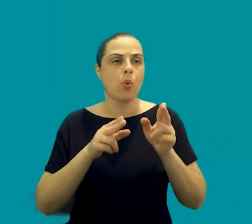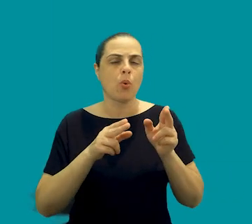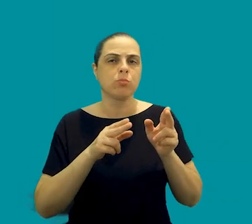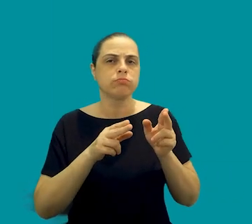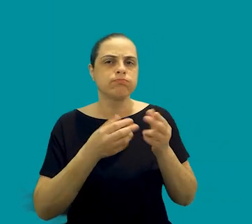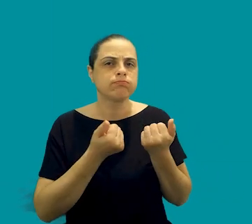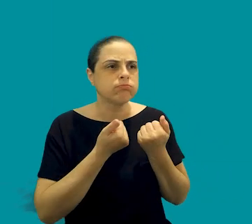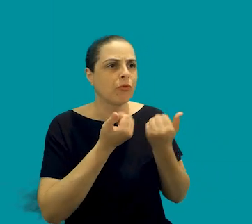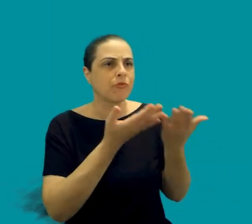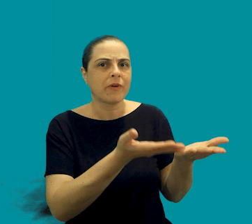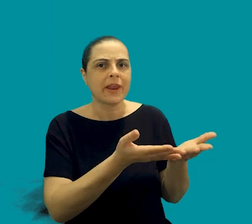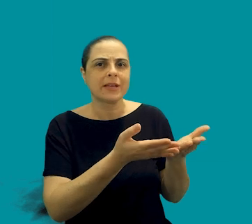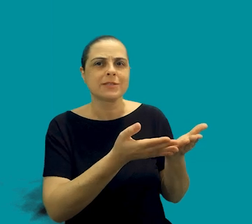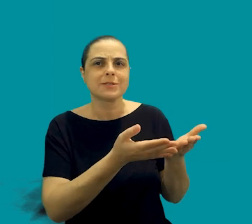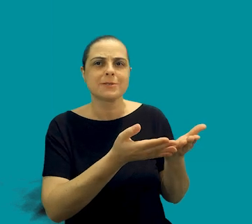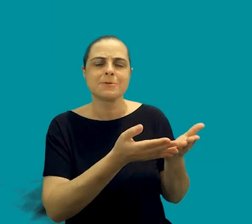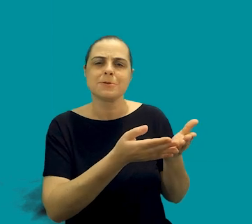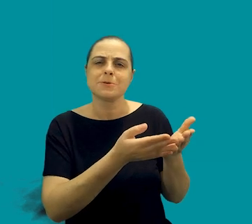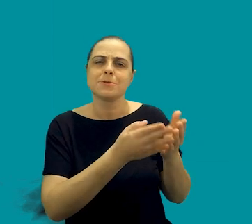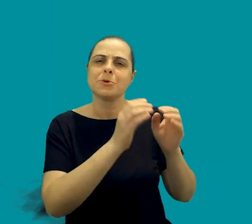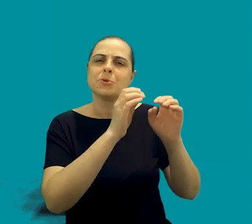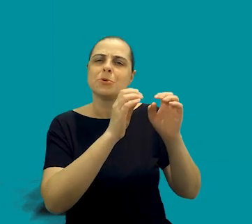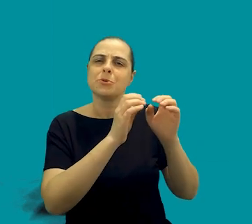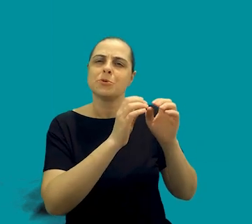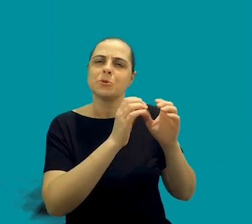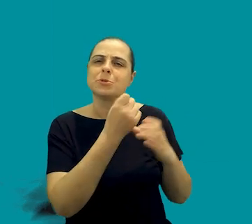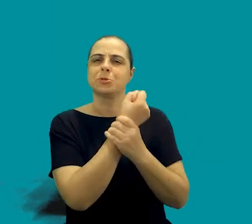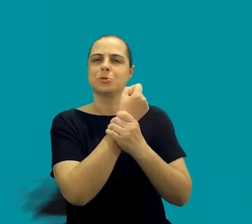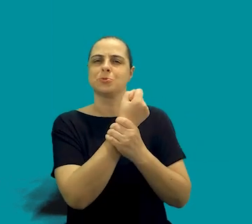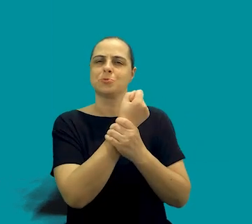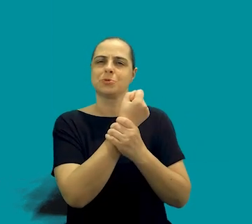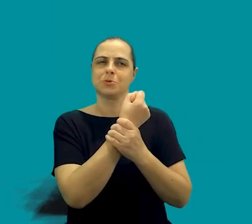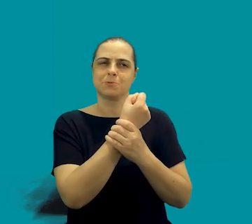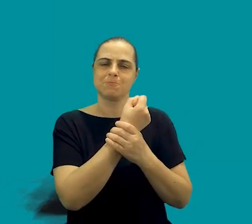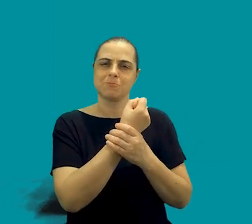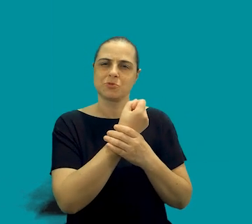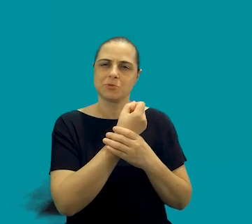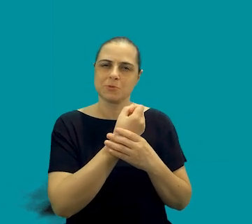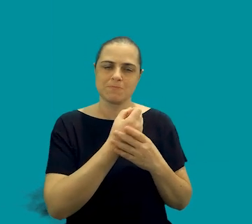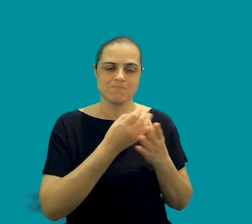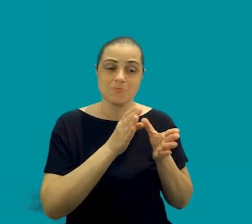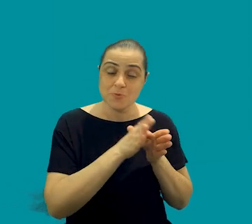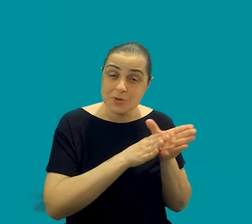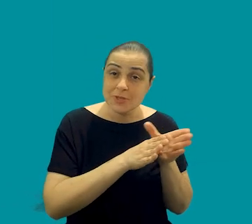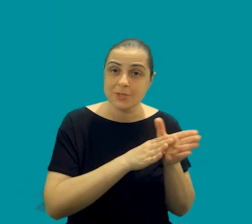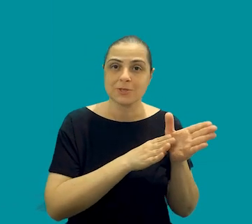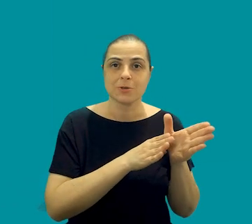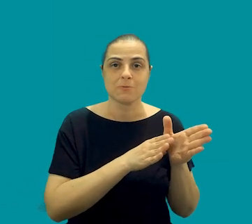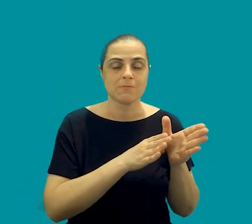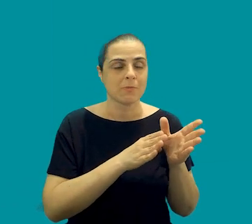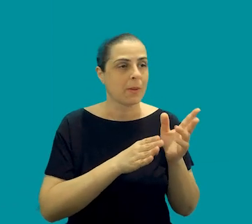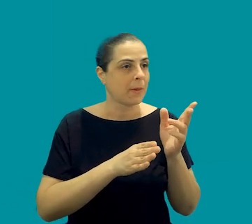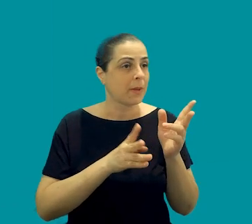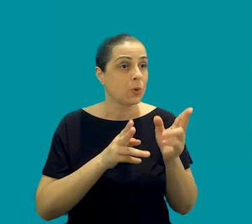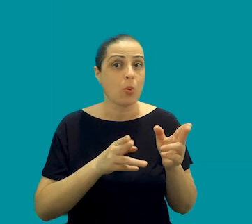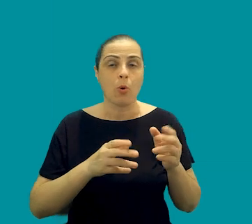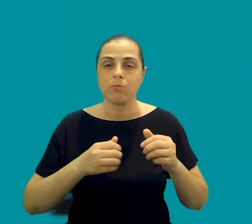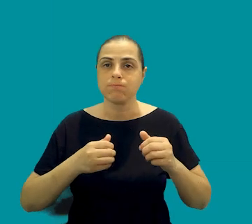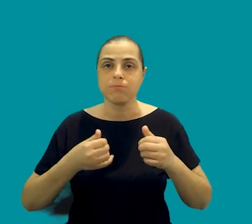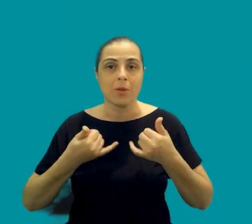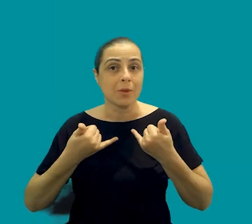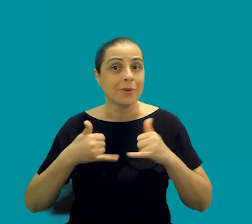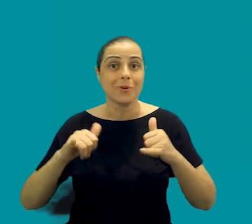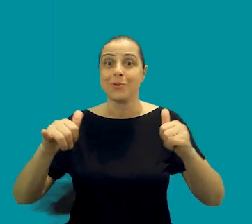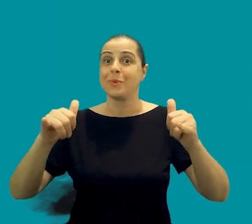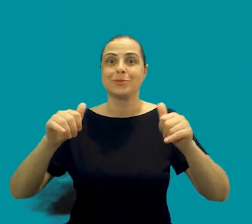essas pessoas, né? E isso espraia para muita gente, como a gente falou antes, né? Isso aí tem uma energia que